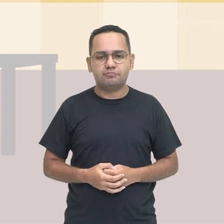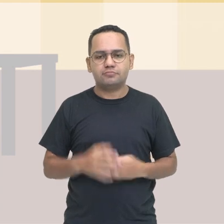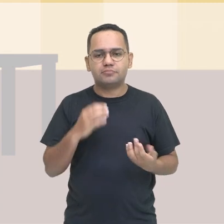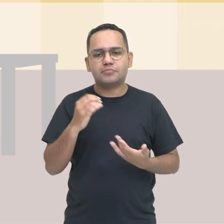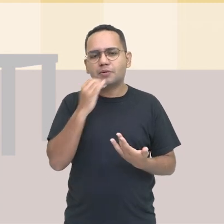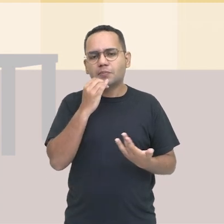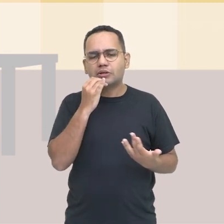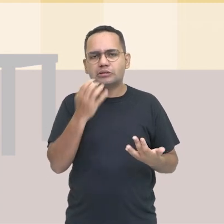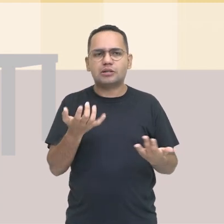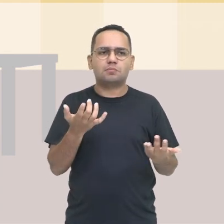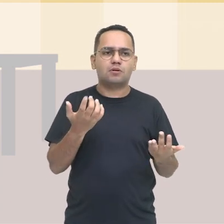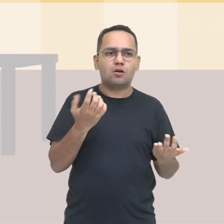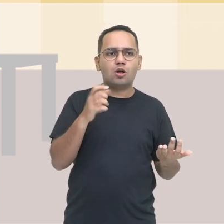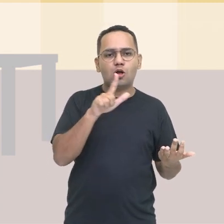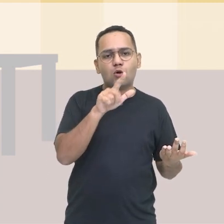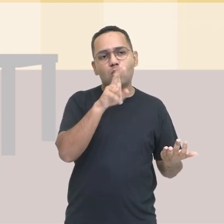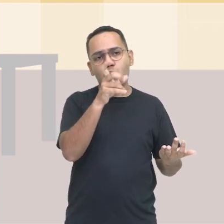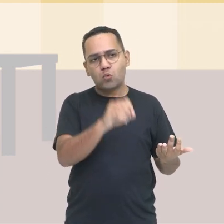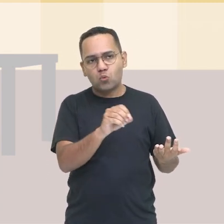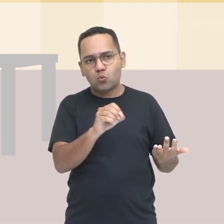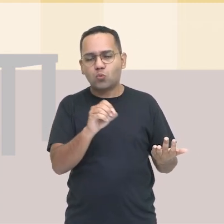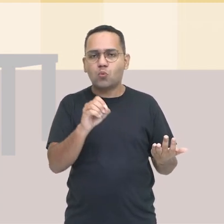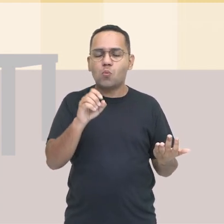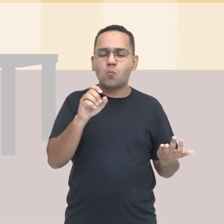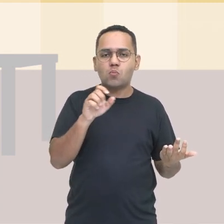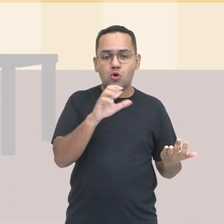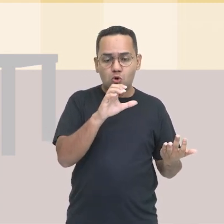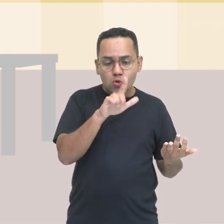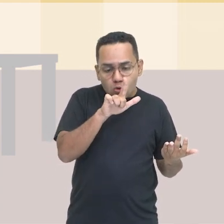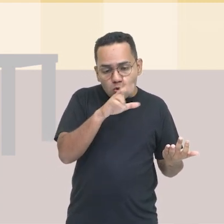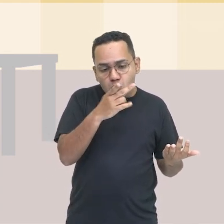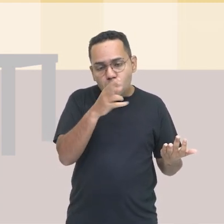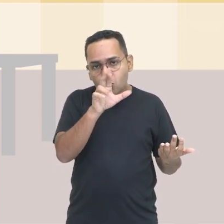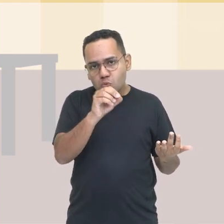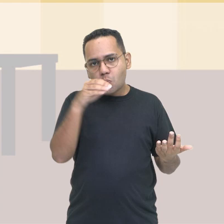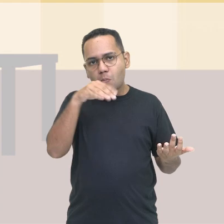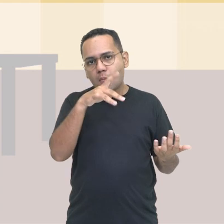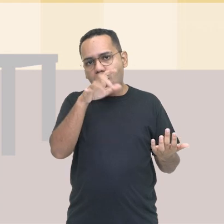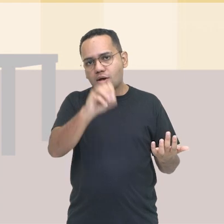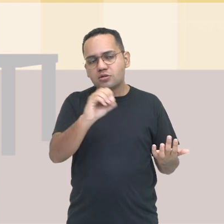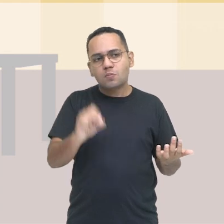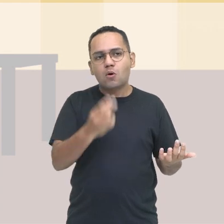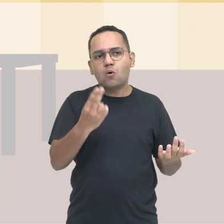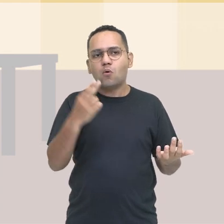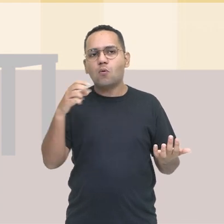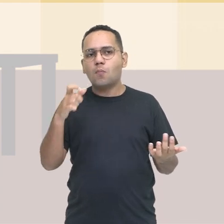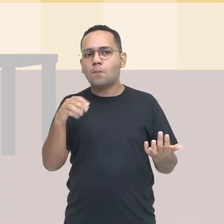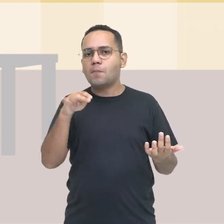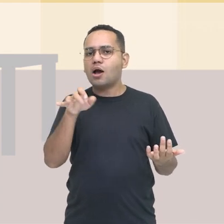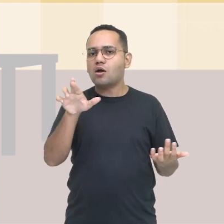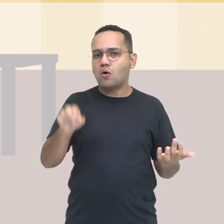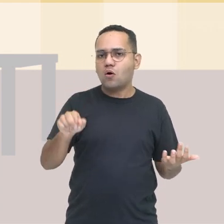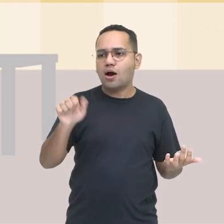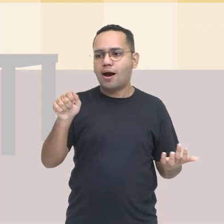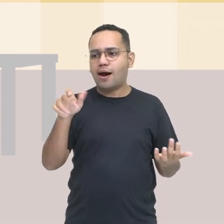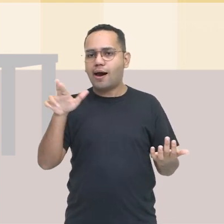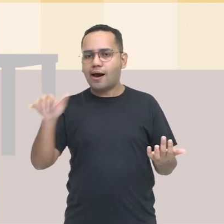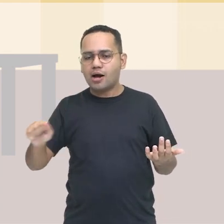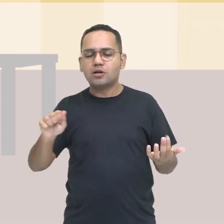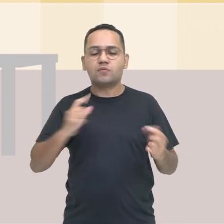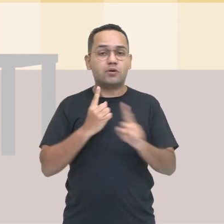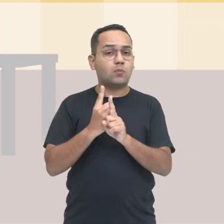maior área, qualquer um contexto pedir o máximo ou mínimo, você vai sempre buscar o valor do y do vértice,